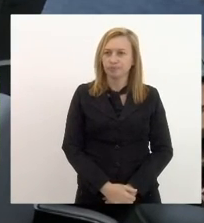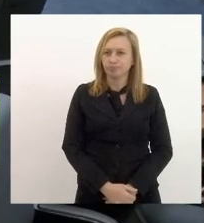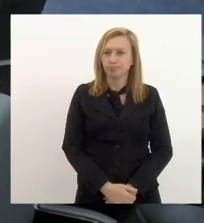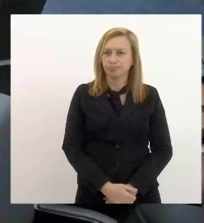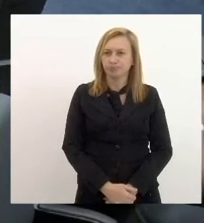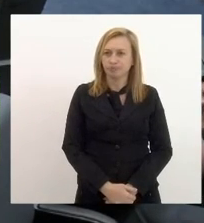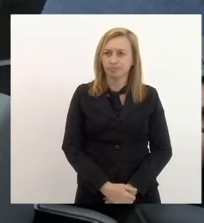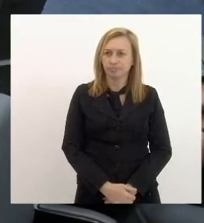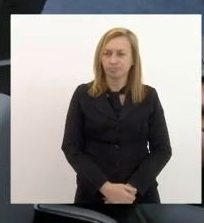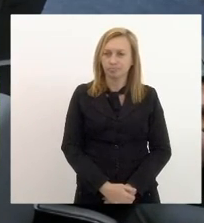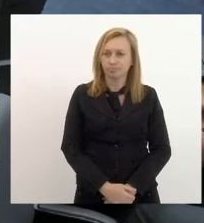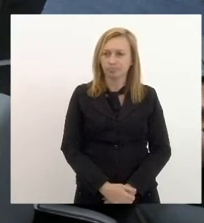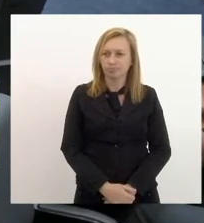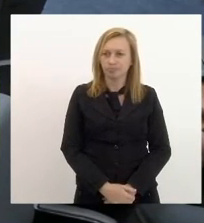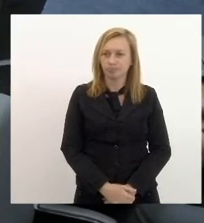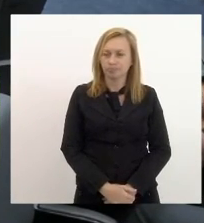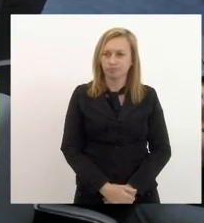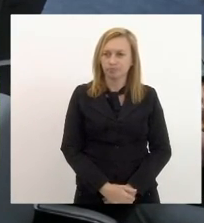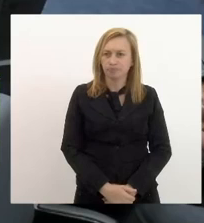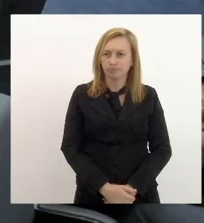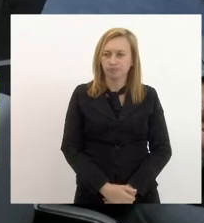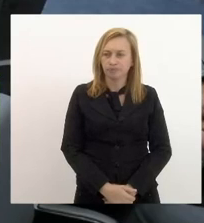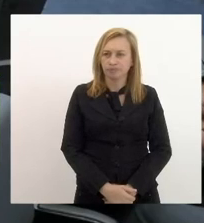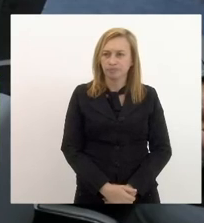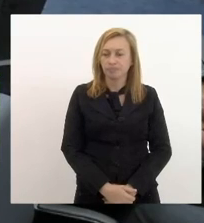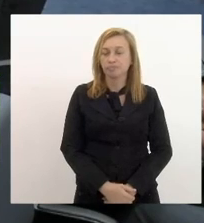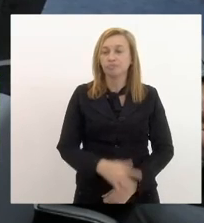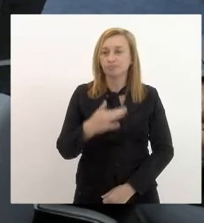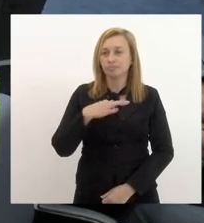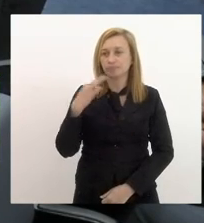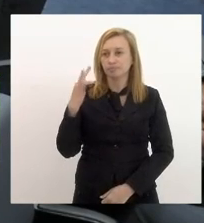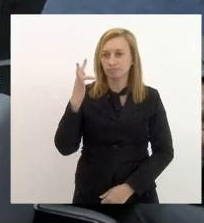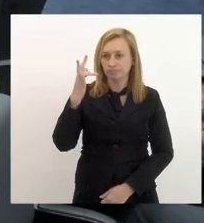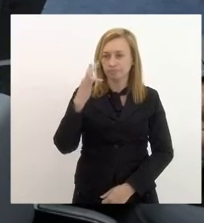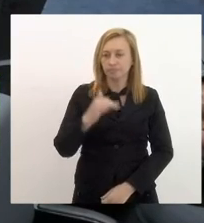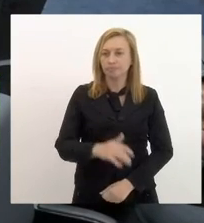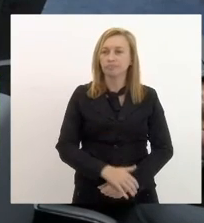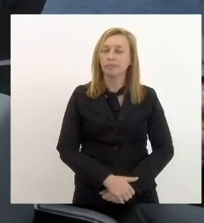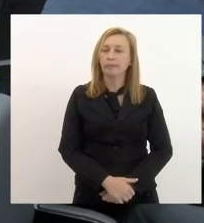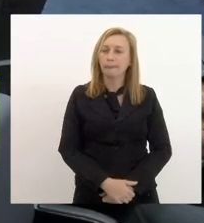E aí e eu você breve